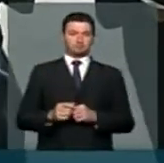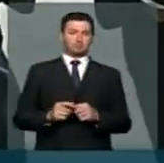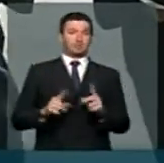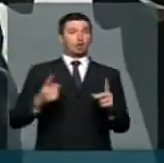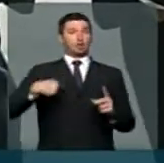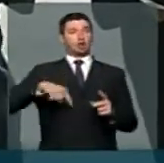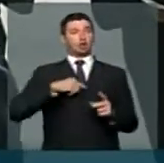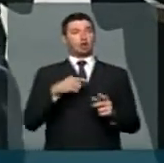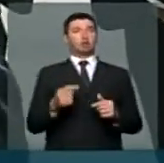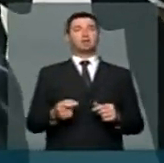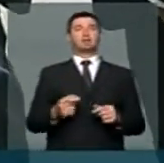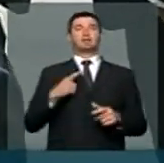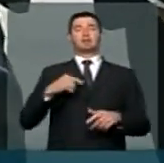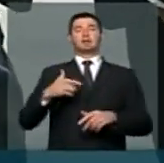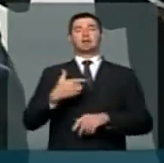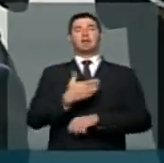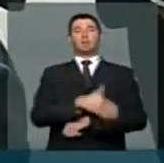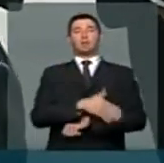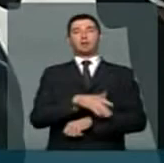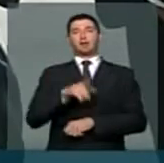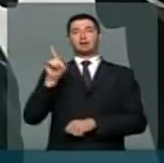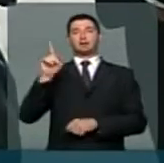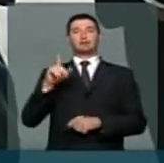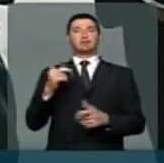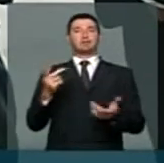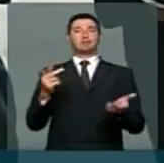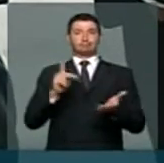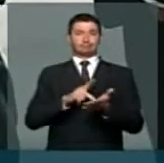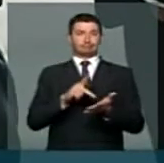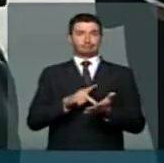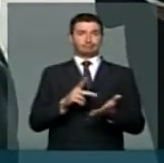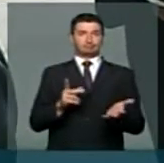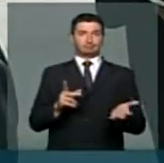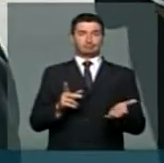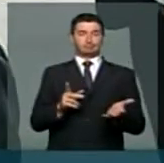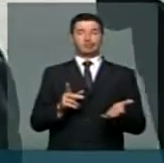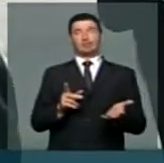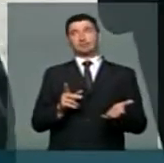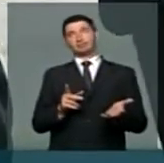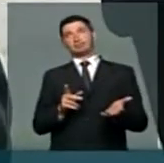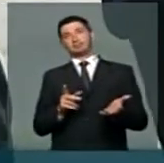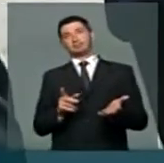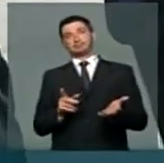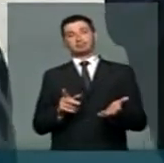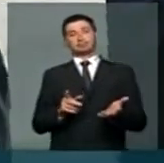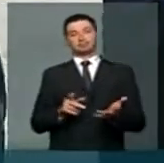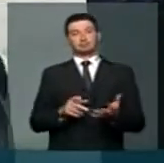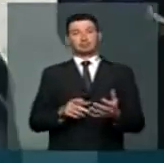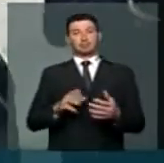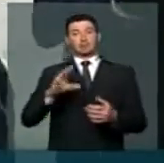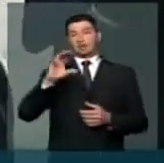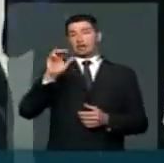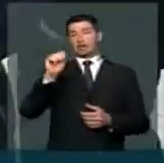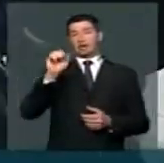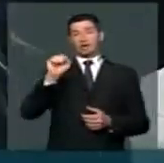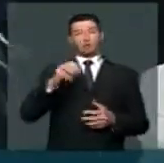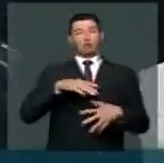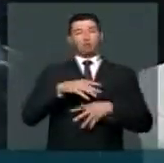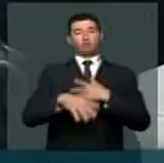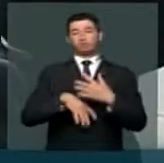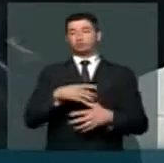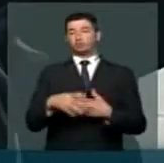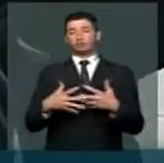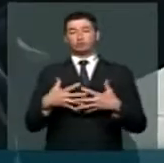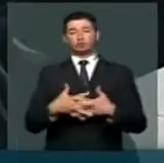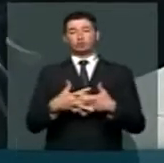nós estamos com o trânsito ali praticamente num caos total. E é por